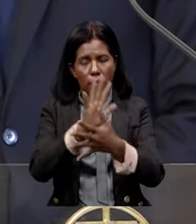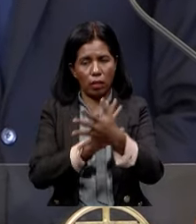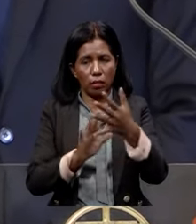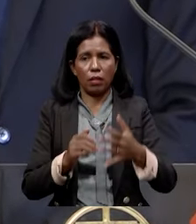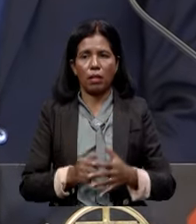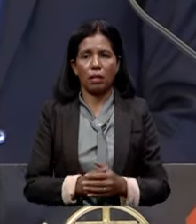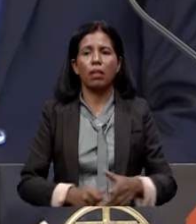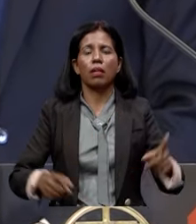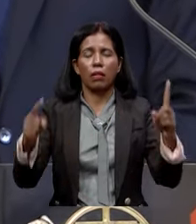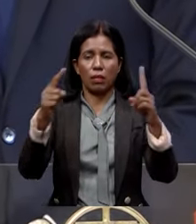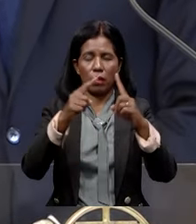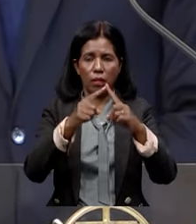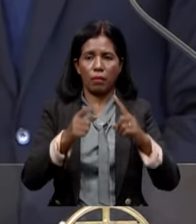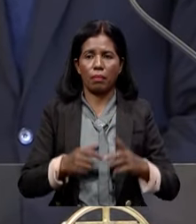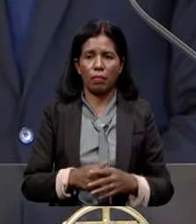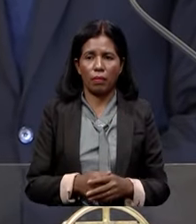da